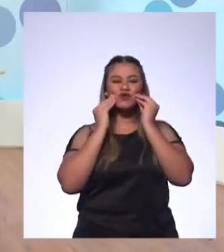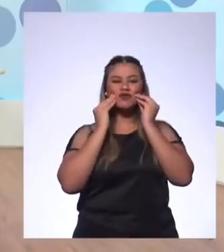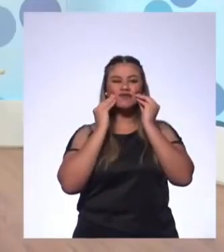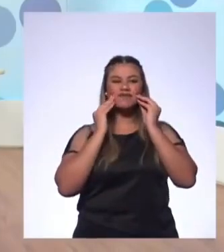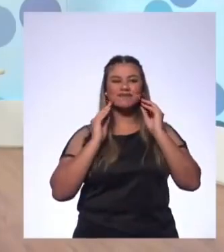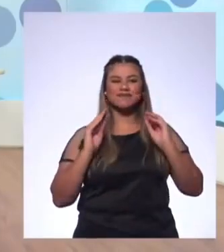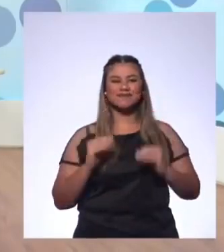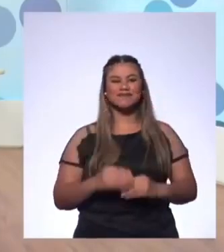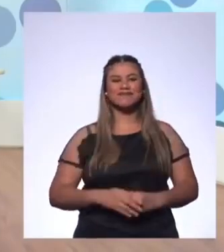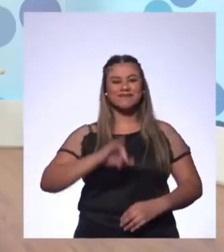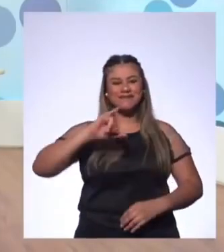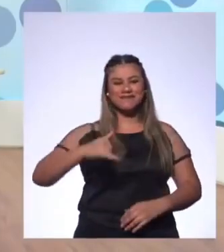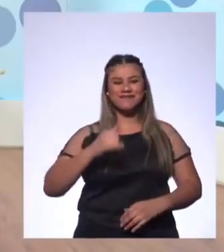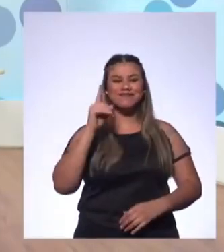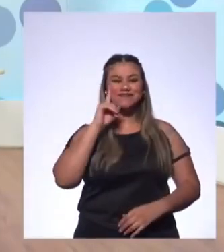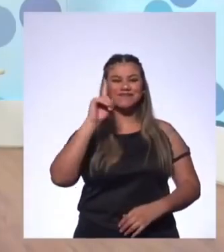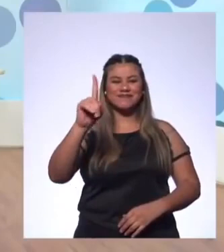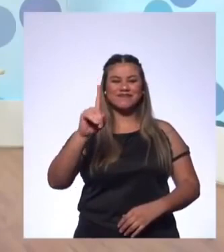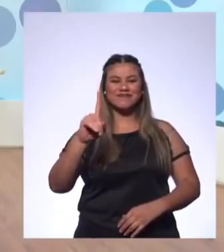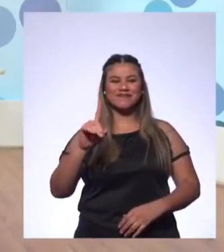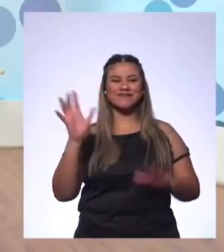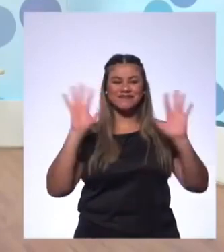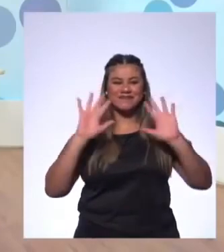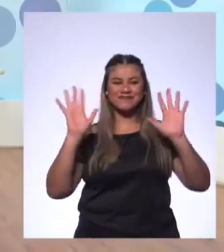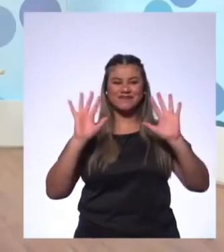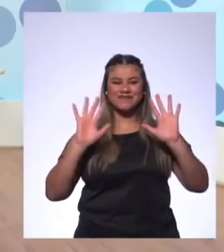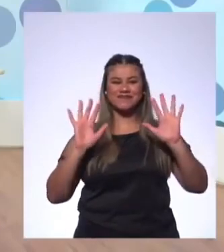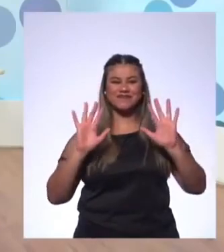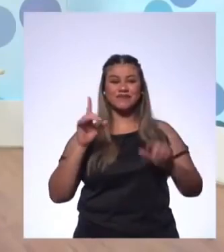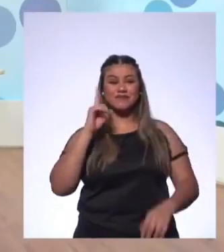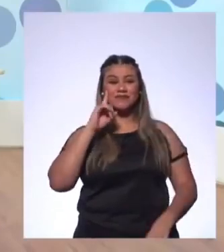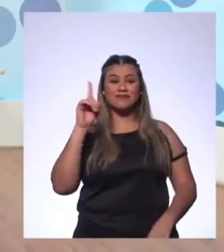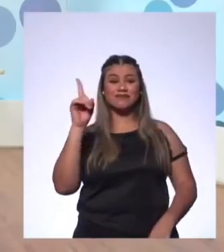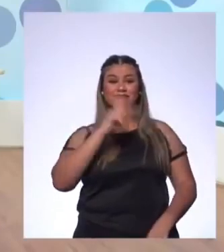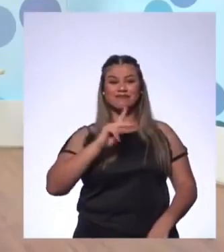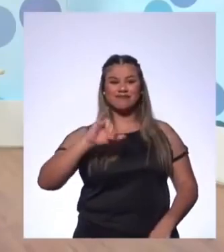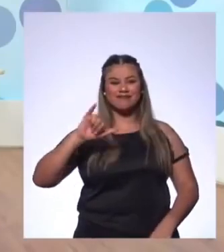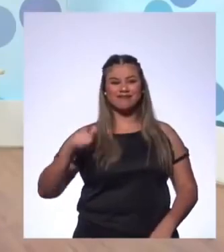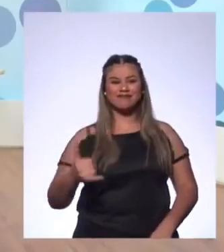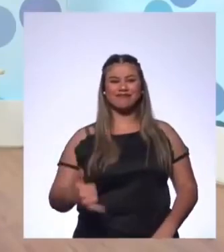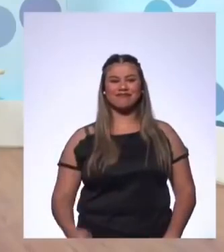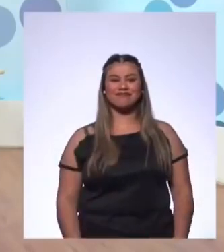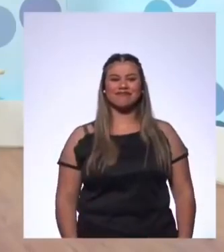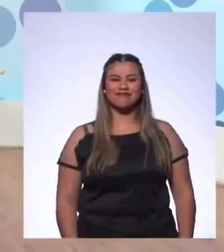um beijo. Aproveitem o dia. Isso, Até mais. Felizes os professores, aproveitem.